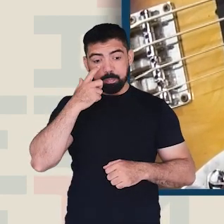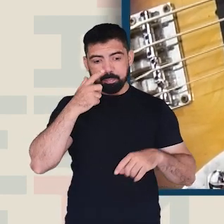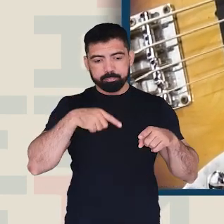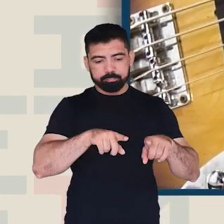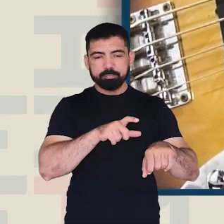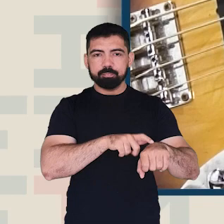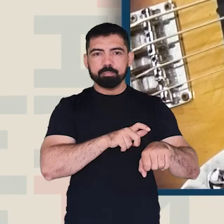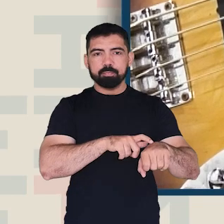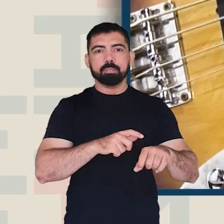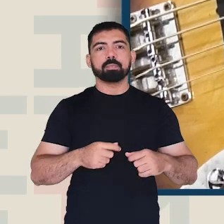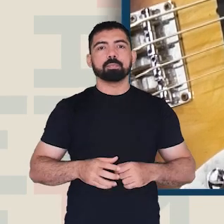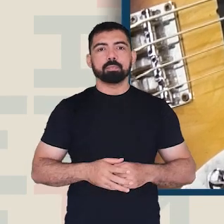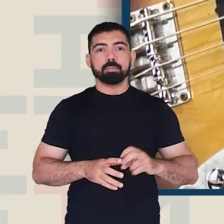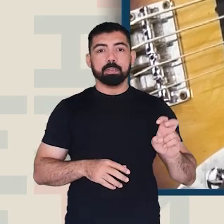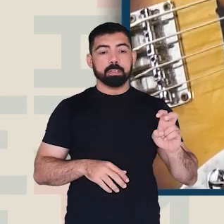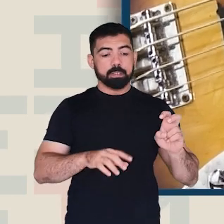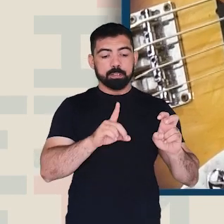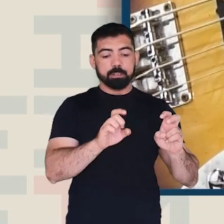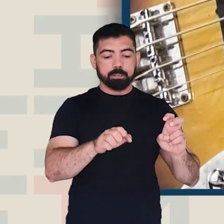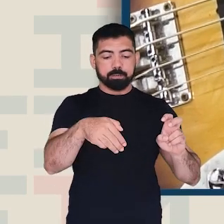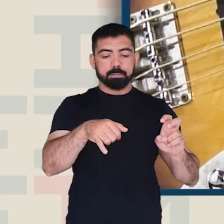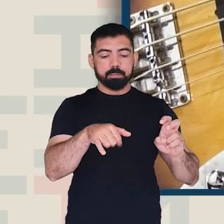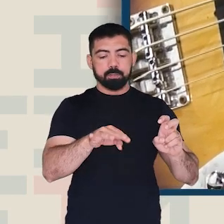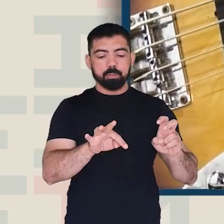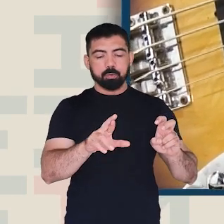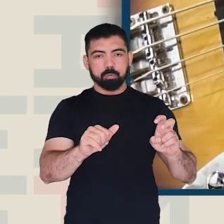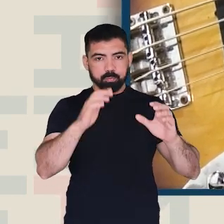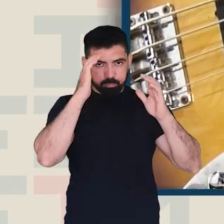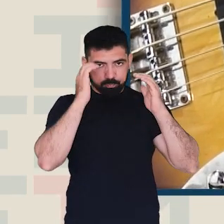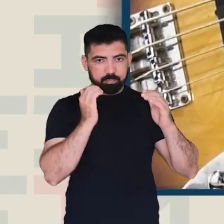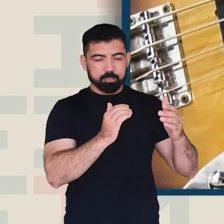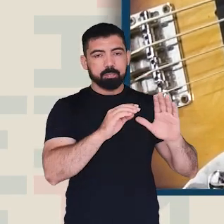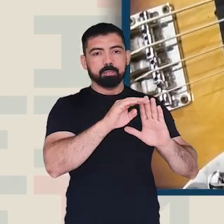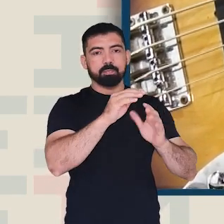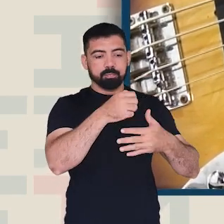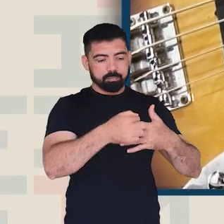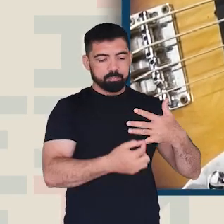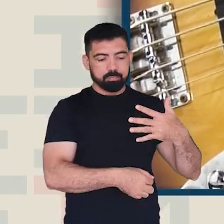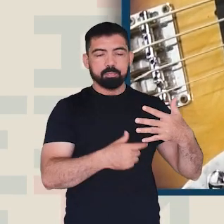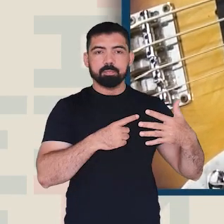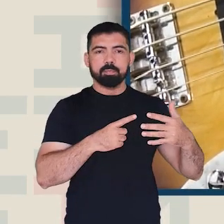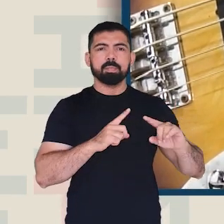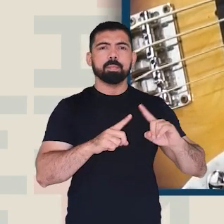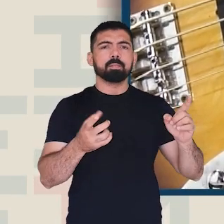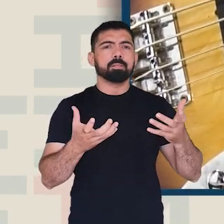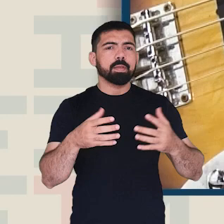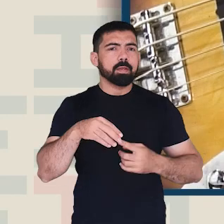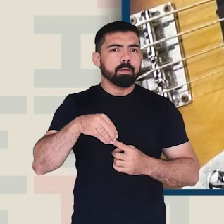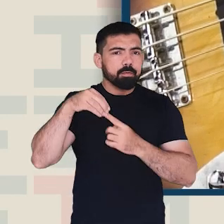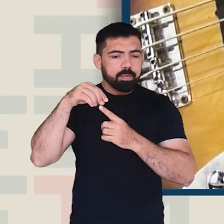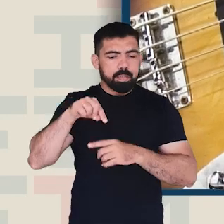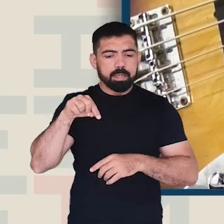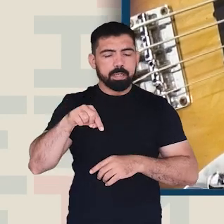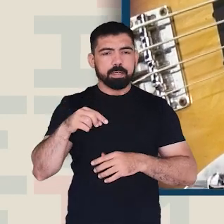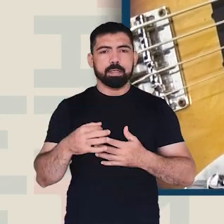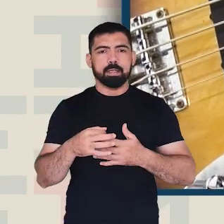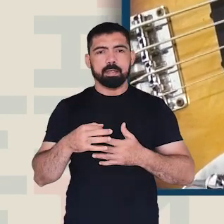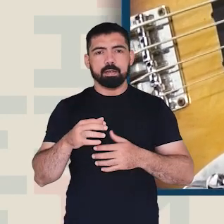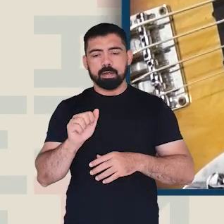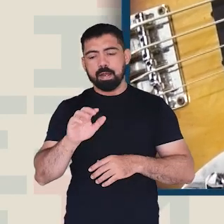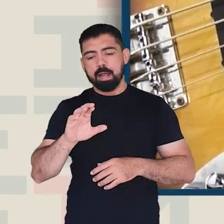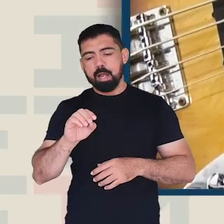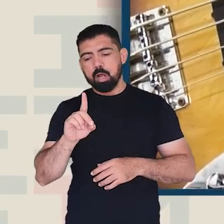diminuto, a quinta diminuta que obedece ao acorde. Mas se eu quisesse enfatizar que esse acorde é diminuto, eu